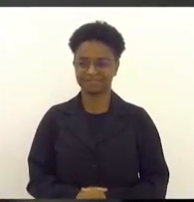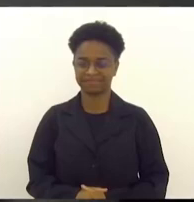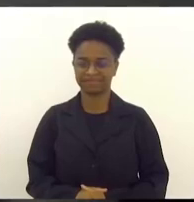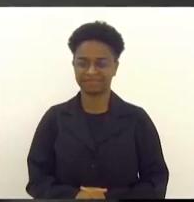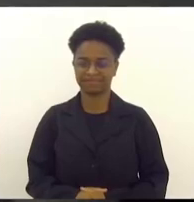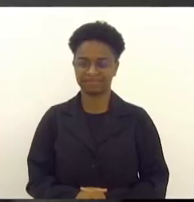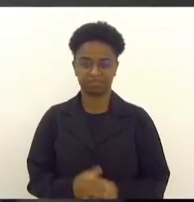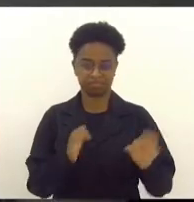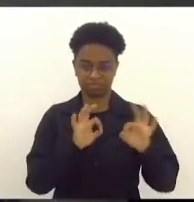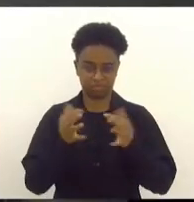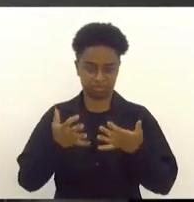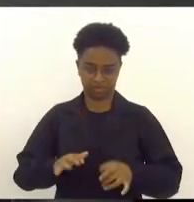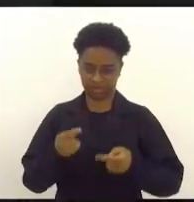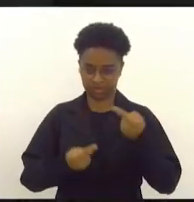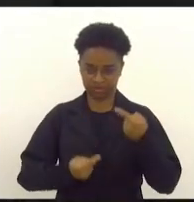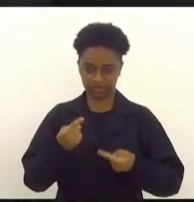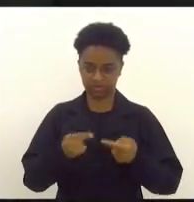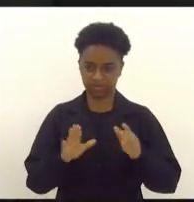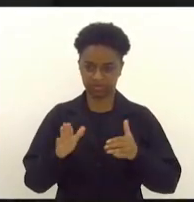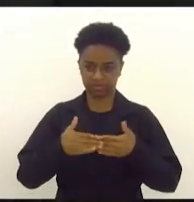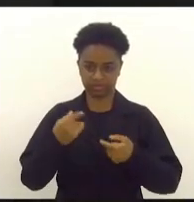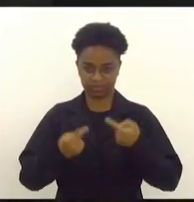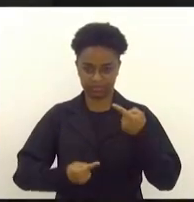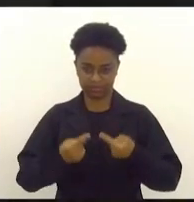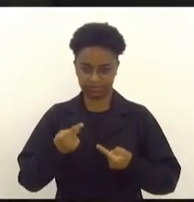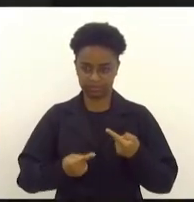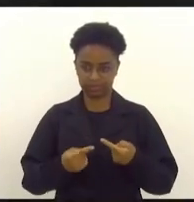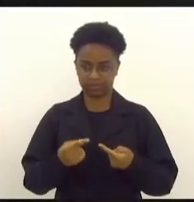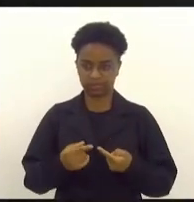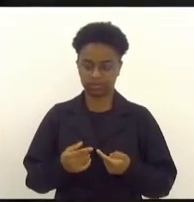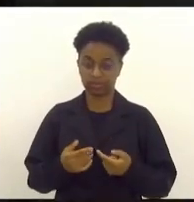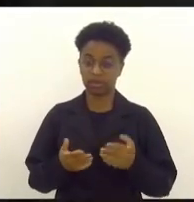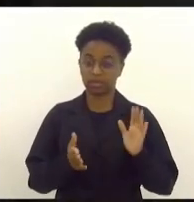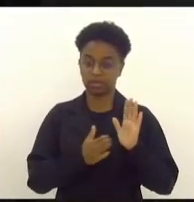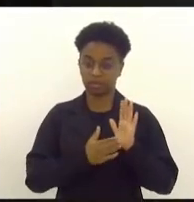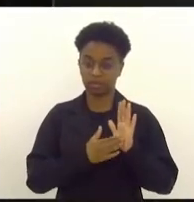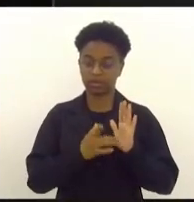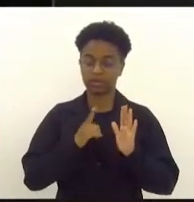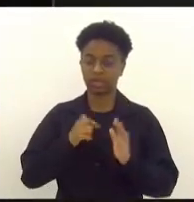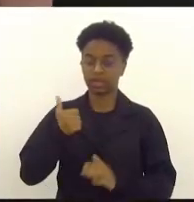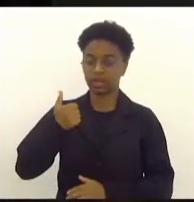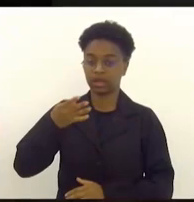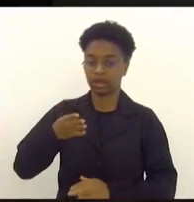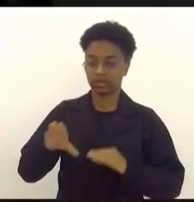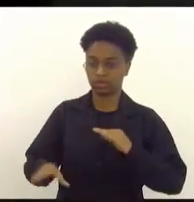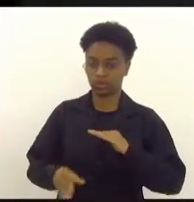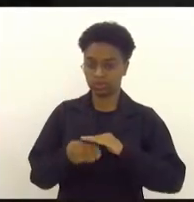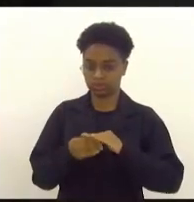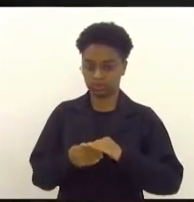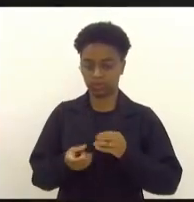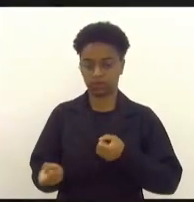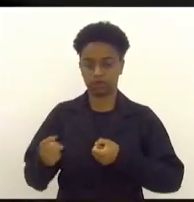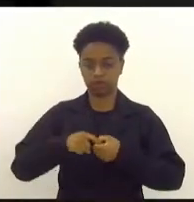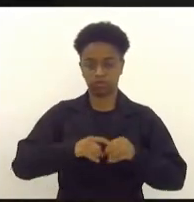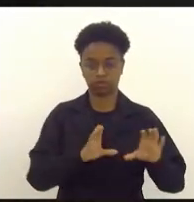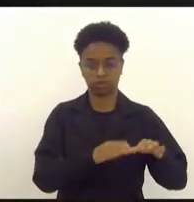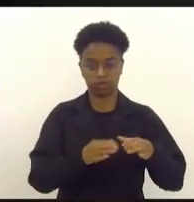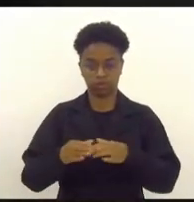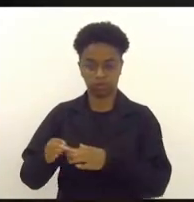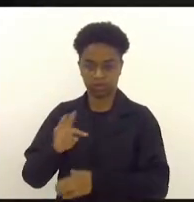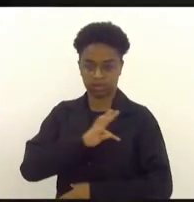não havendo mais Quem Queira discutir encerrar da discussão presente proposta recebeu 14 emendas e retorne as comissões